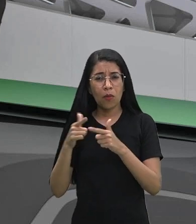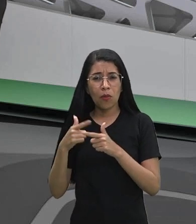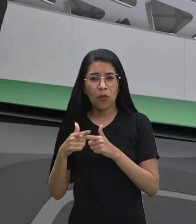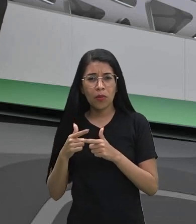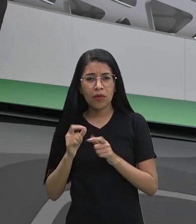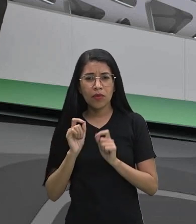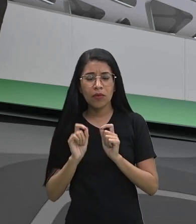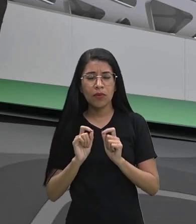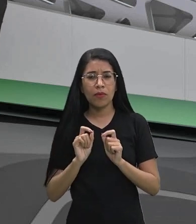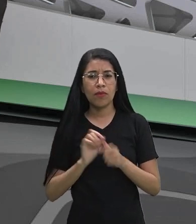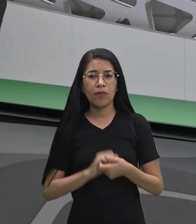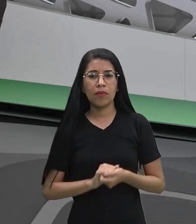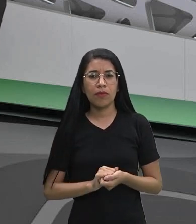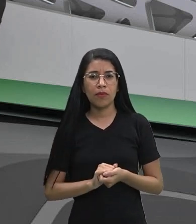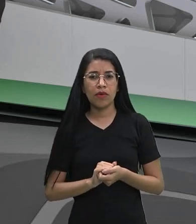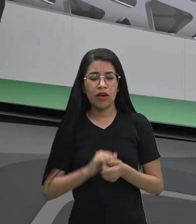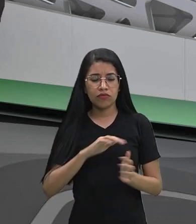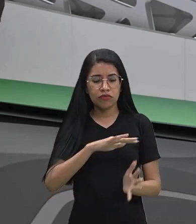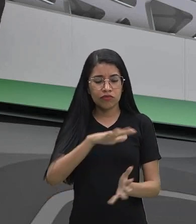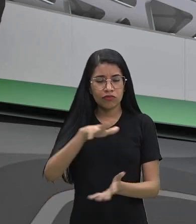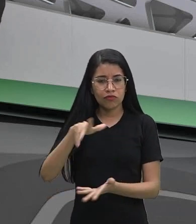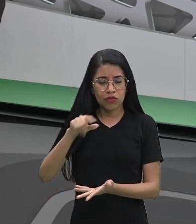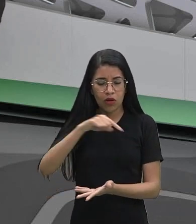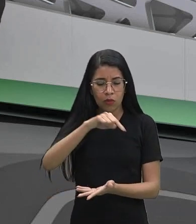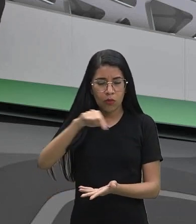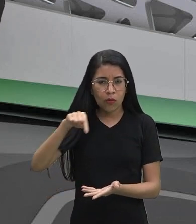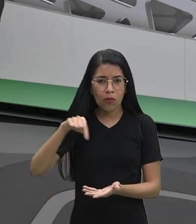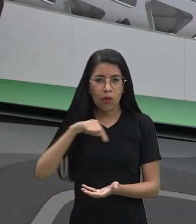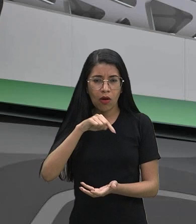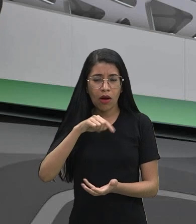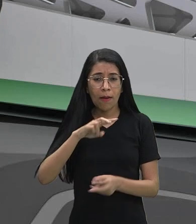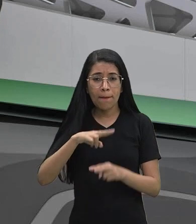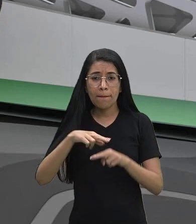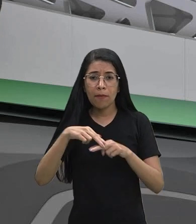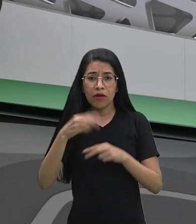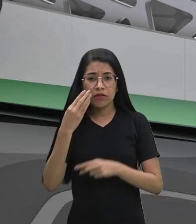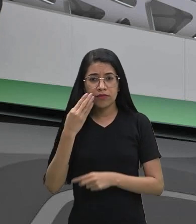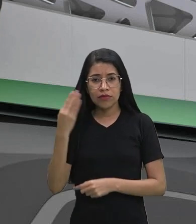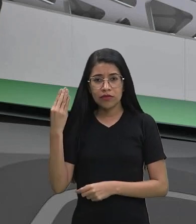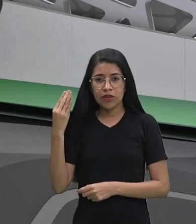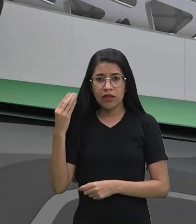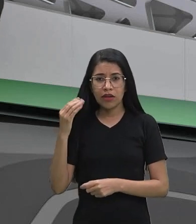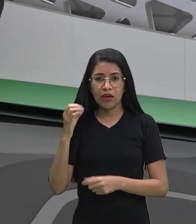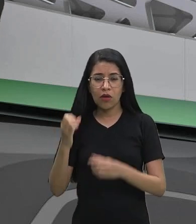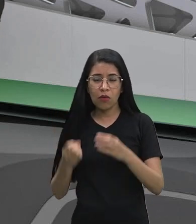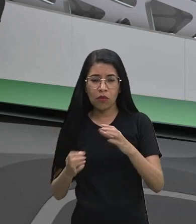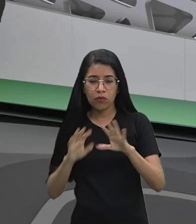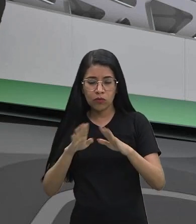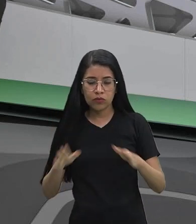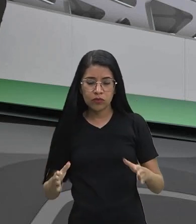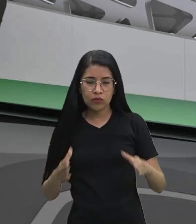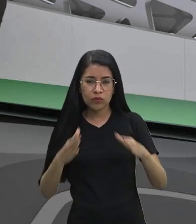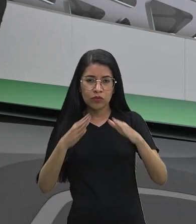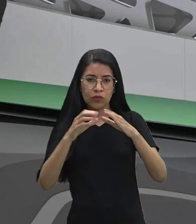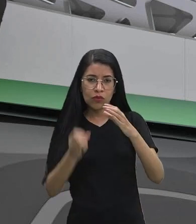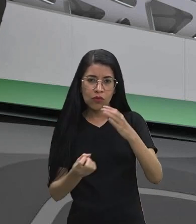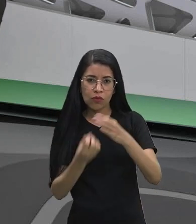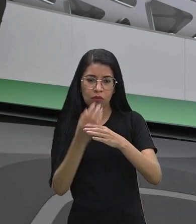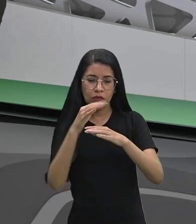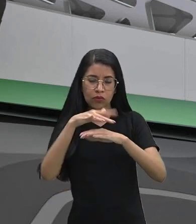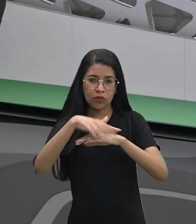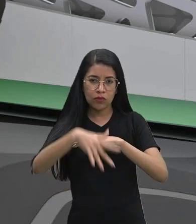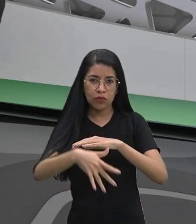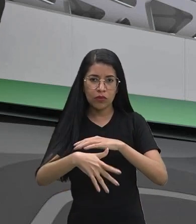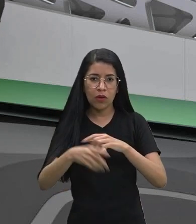instabilidade, né, na crosta terrestre, então é por isso que aqui a gente está vendo vulcões. Então, por causa dessa